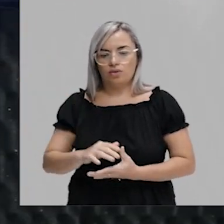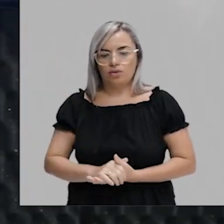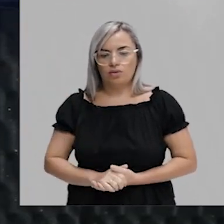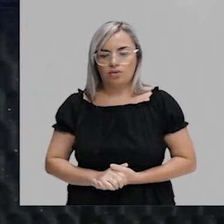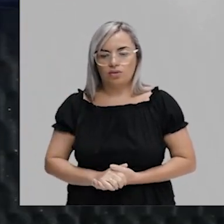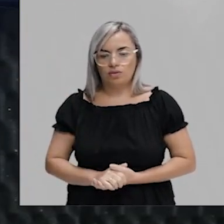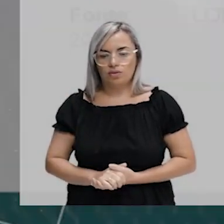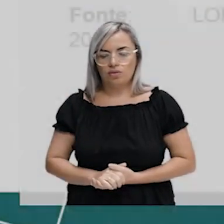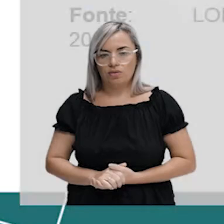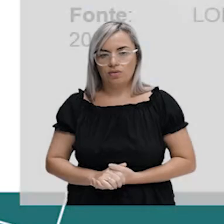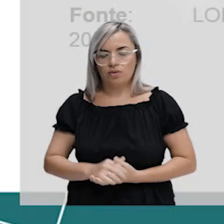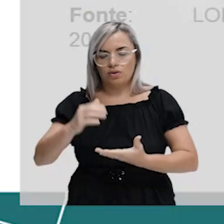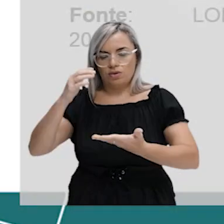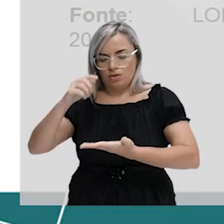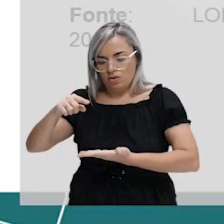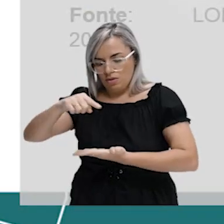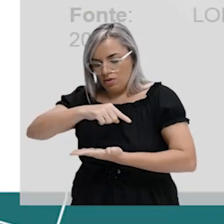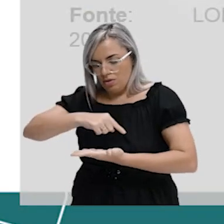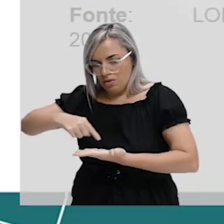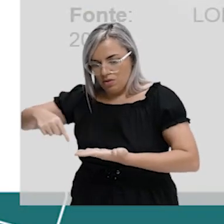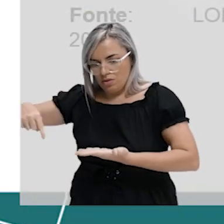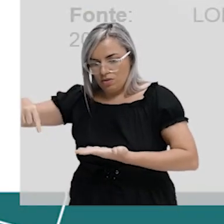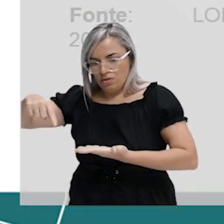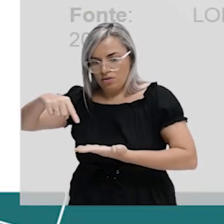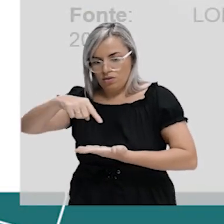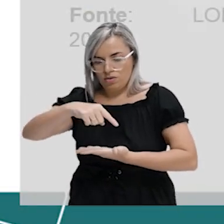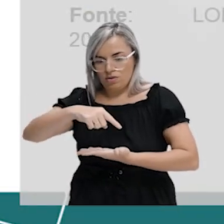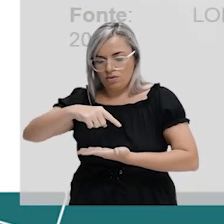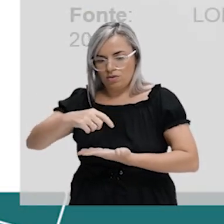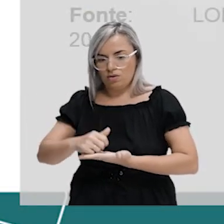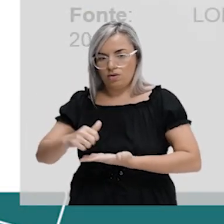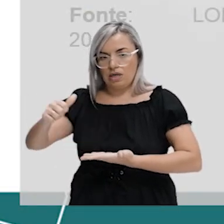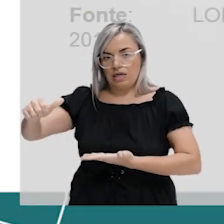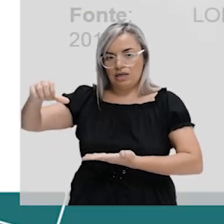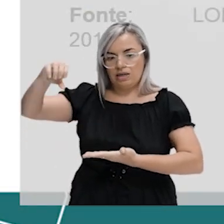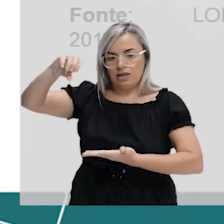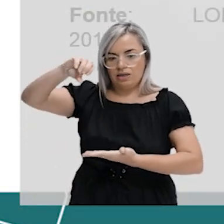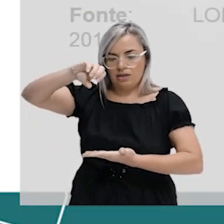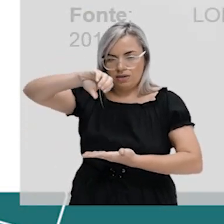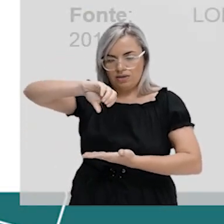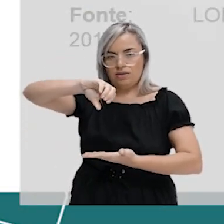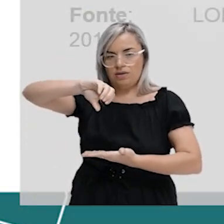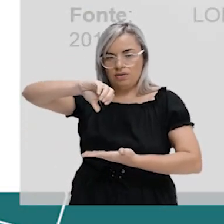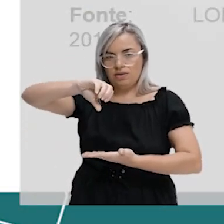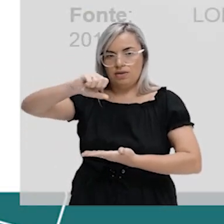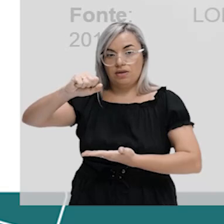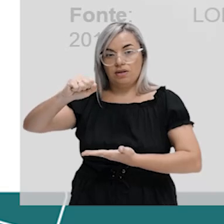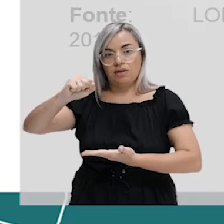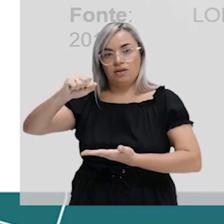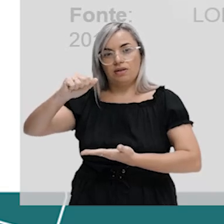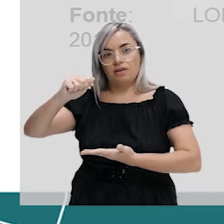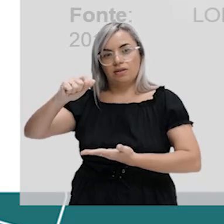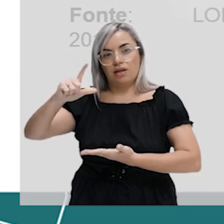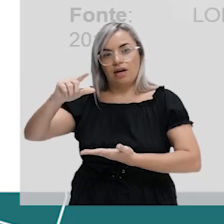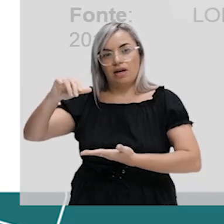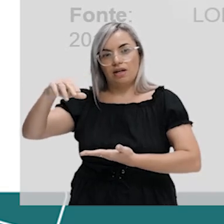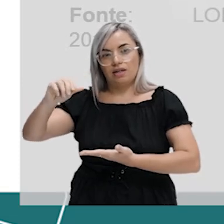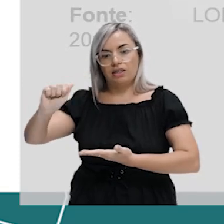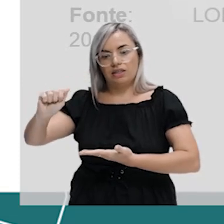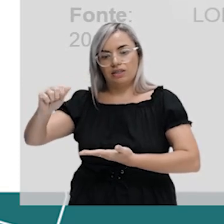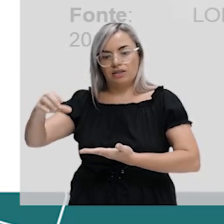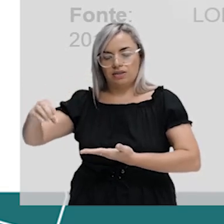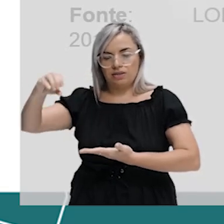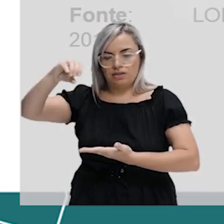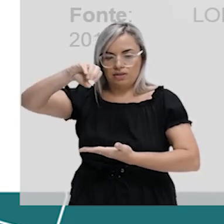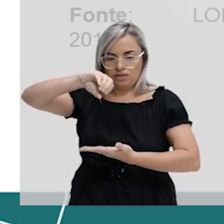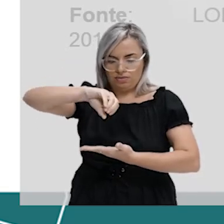Então, eu vou colocar a minha solução salina, ó, coloquei a solução salina na cuba de eletroforese, eu vou